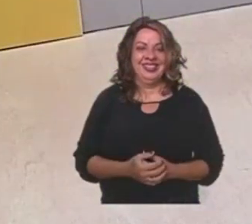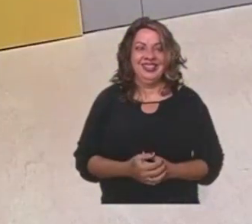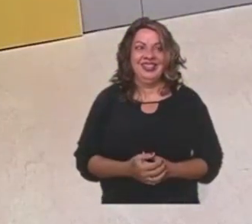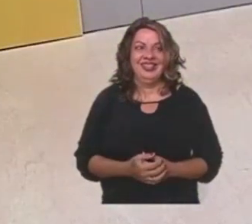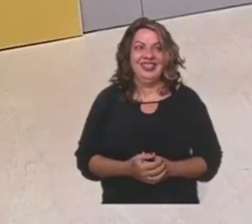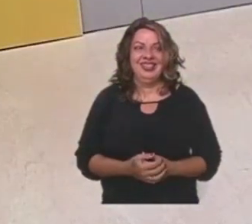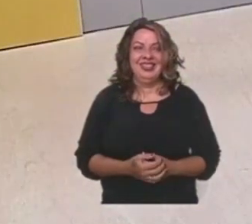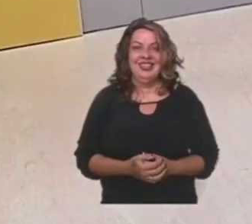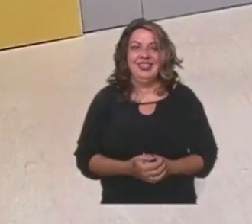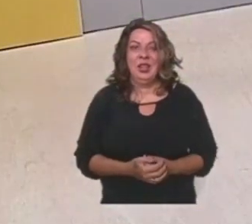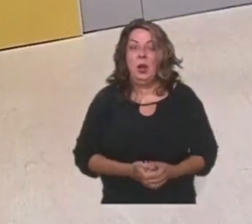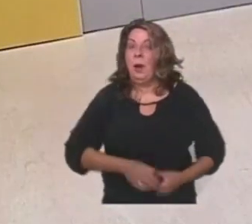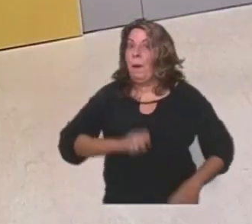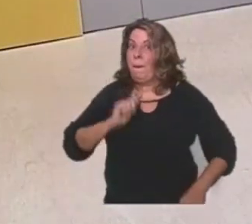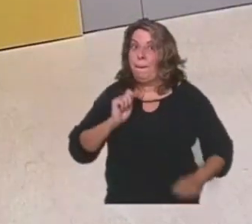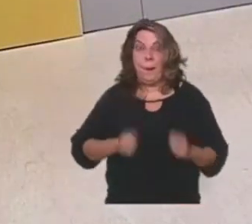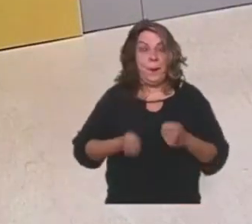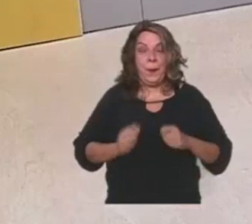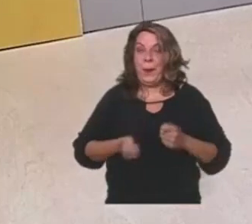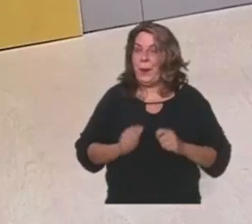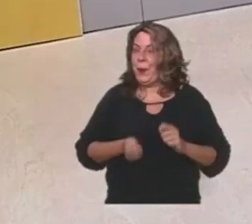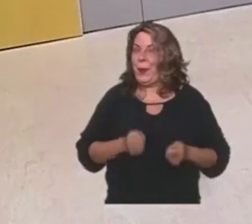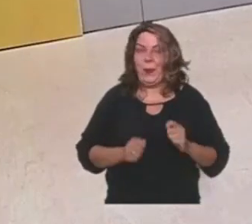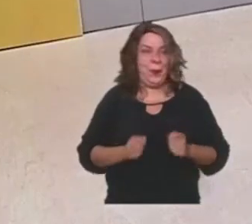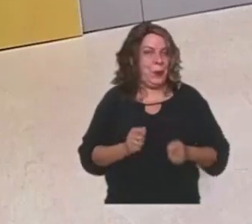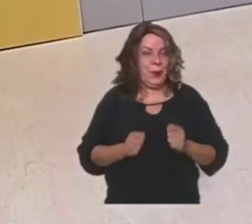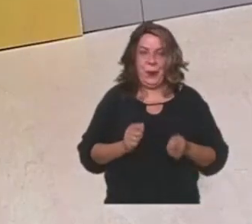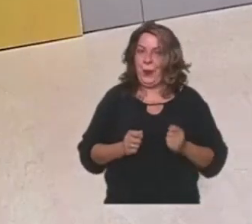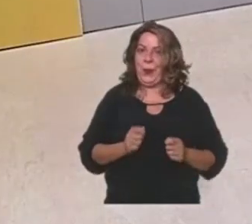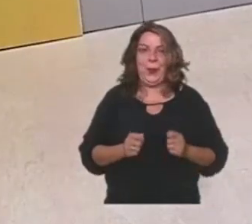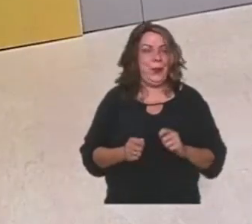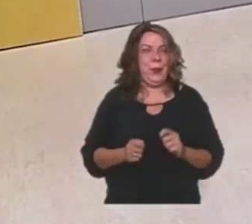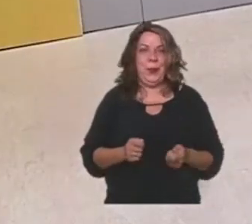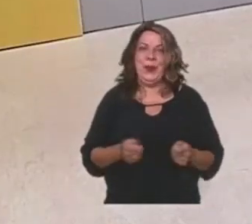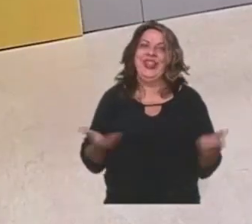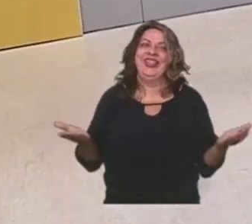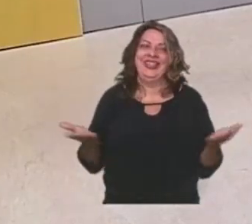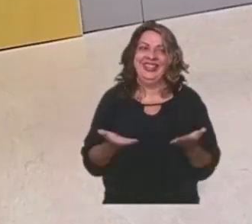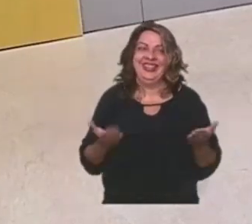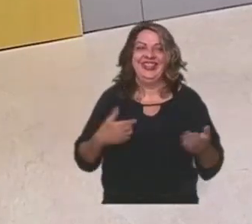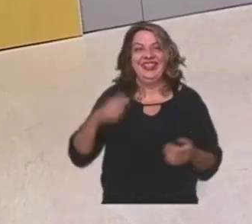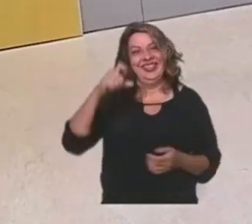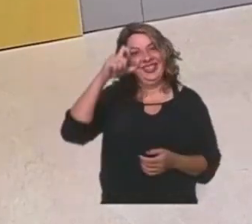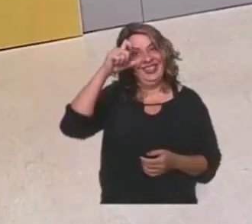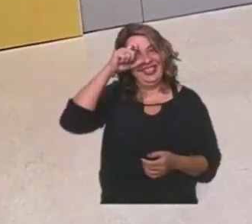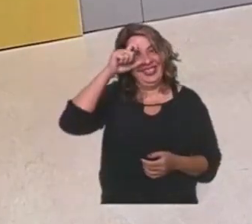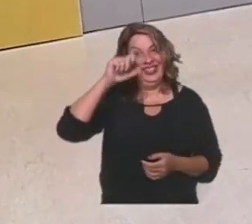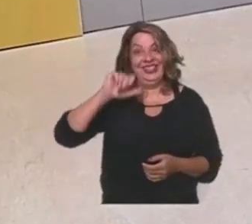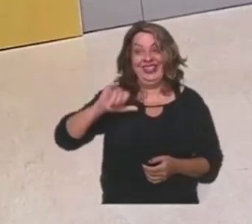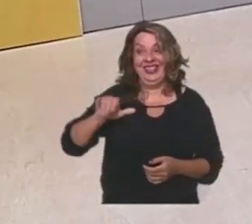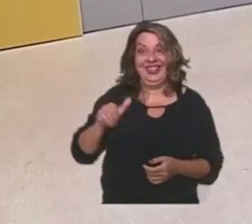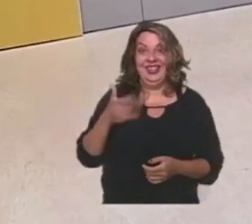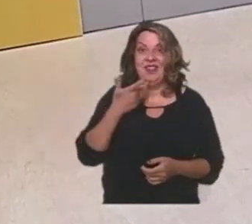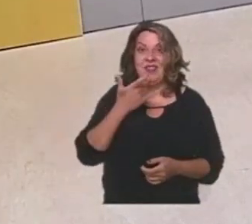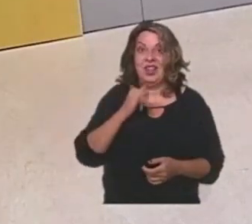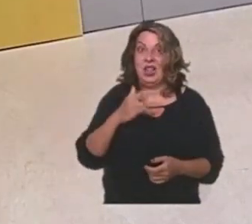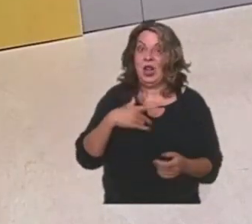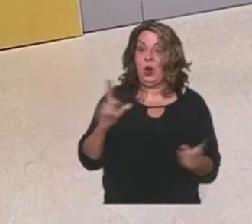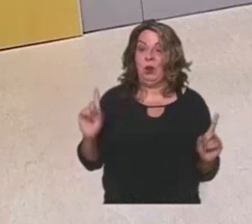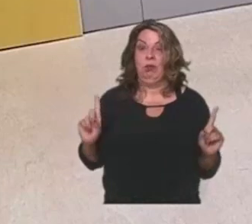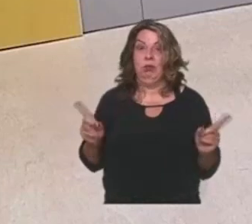Senhoras e senhores, que rufem os tambores. Opa! Luzes na passarela, aí são elas. Valesca Mello,